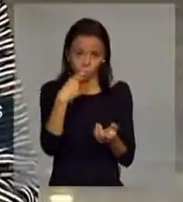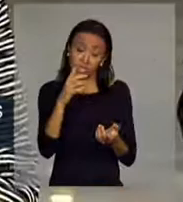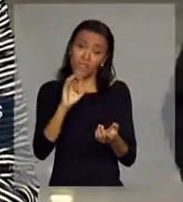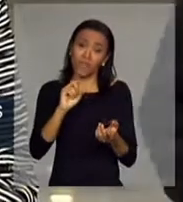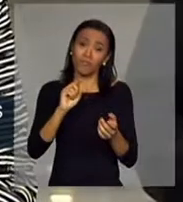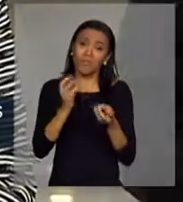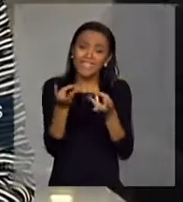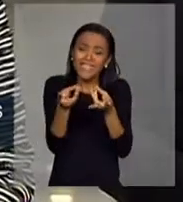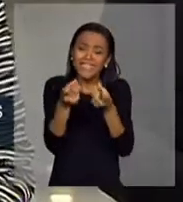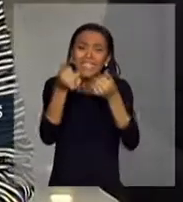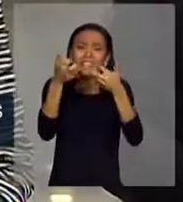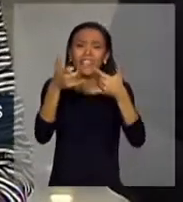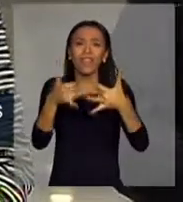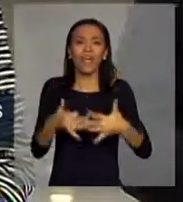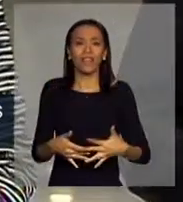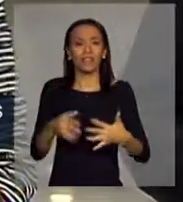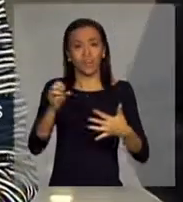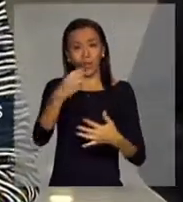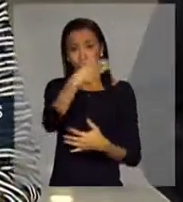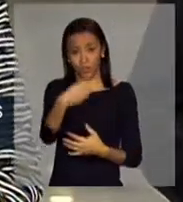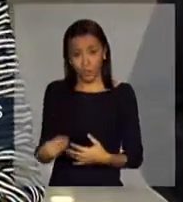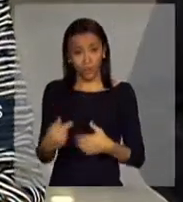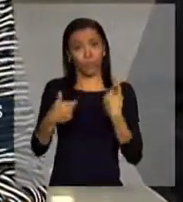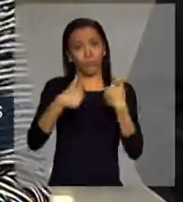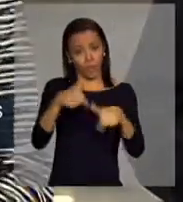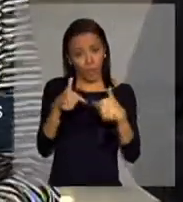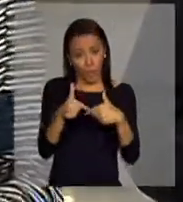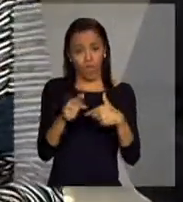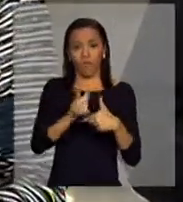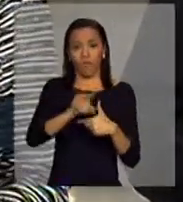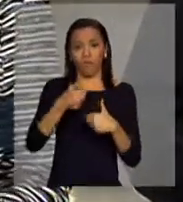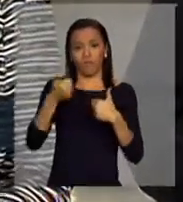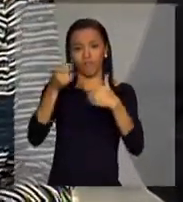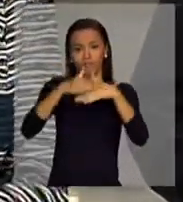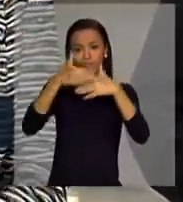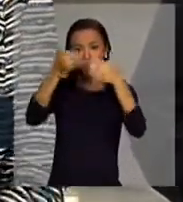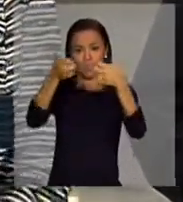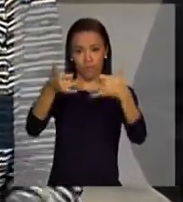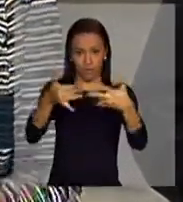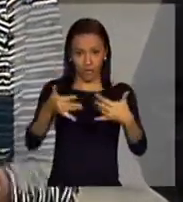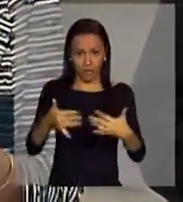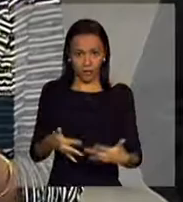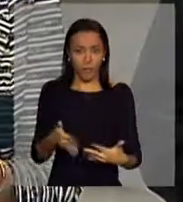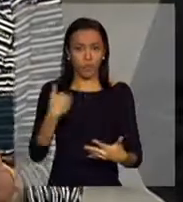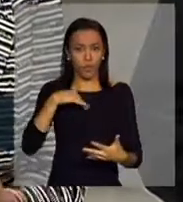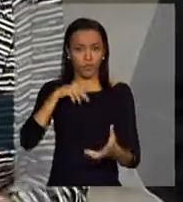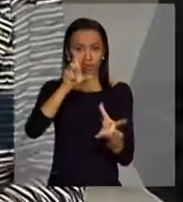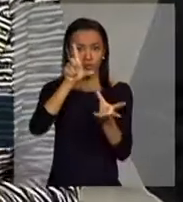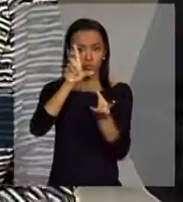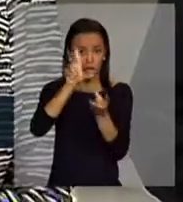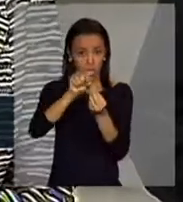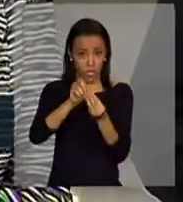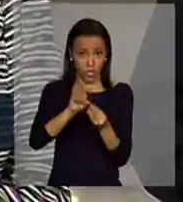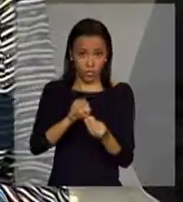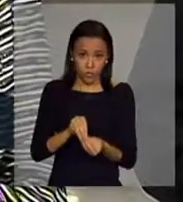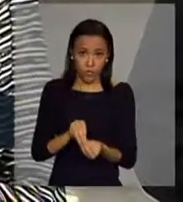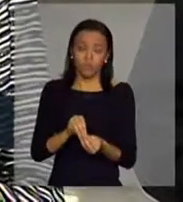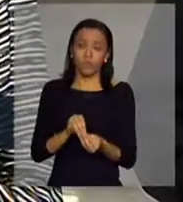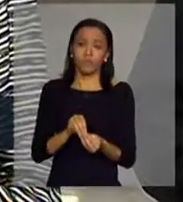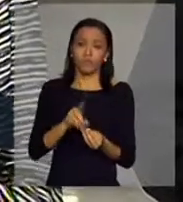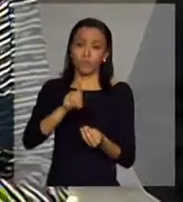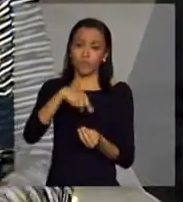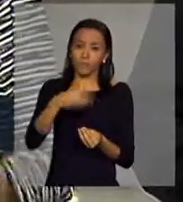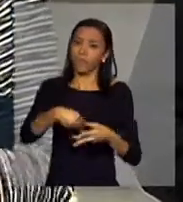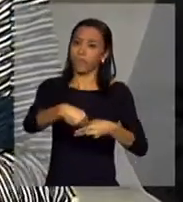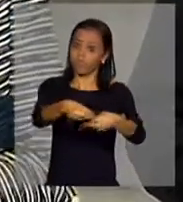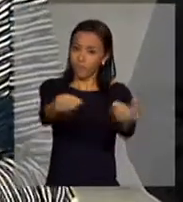ministro do Trabalho explicar e detalhar. Nós vamos fazer um resumo e passar aos